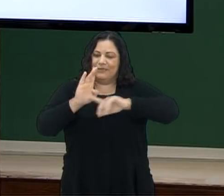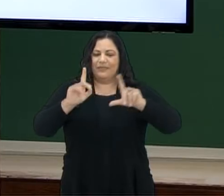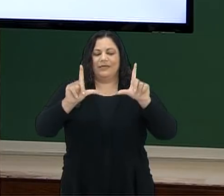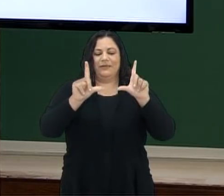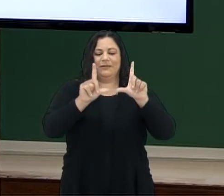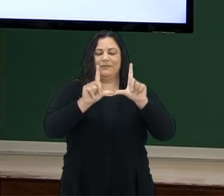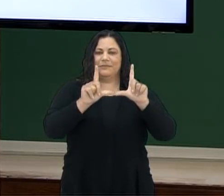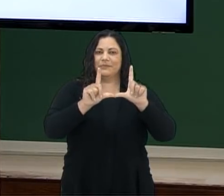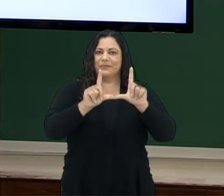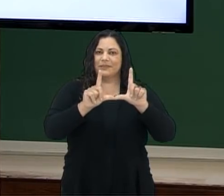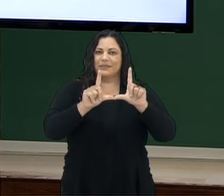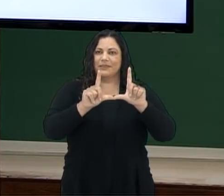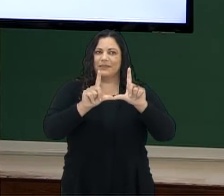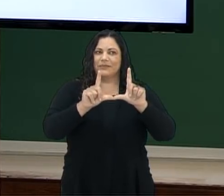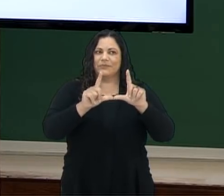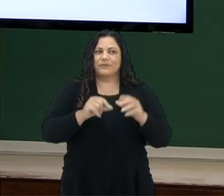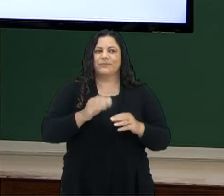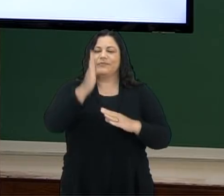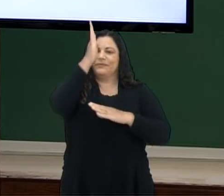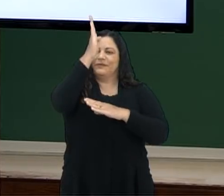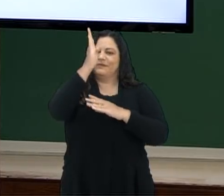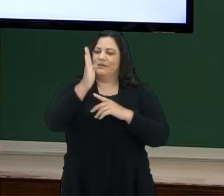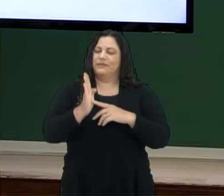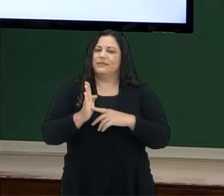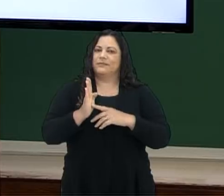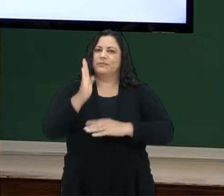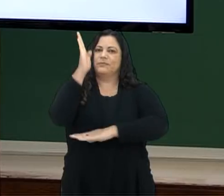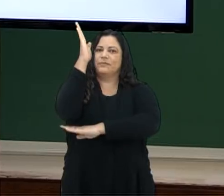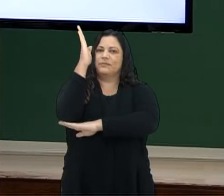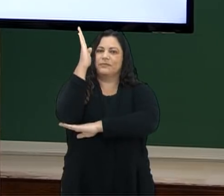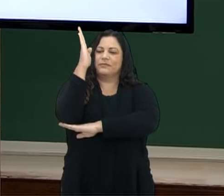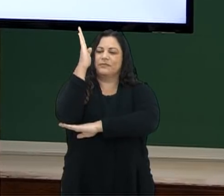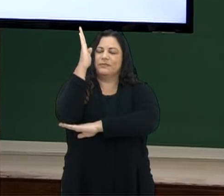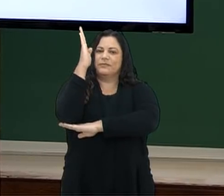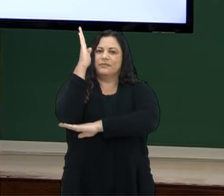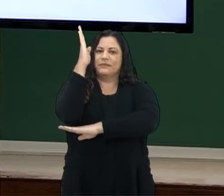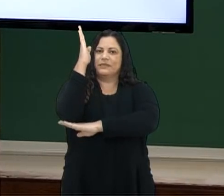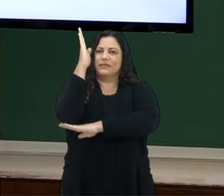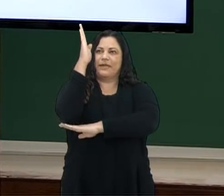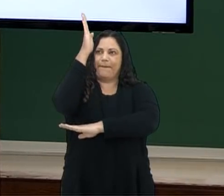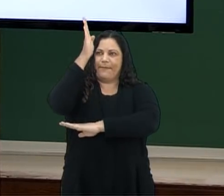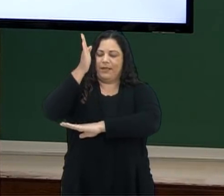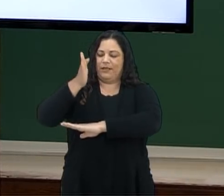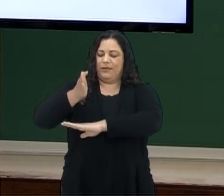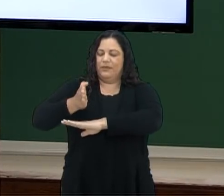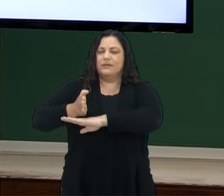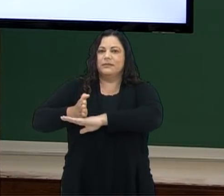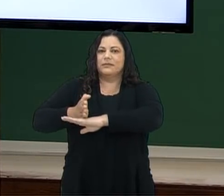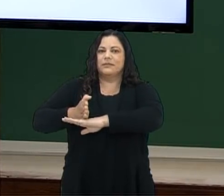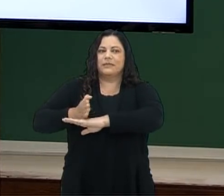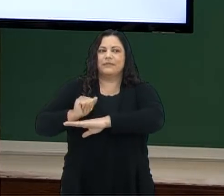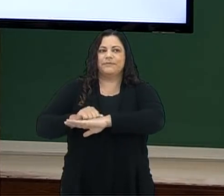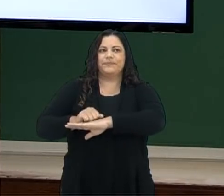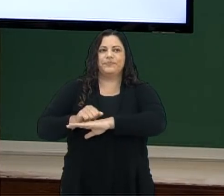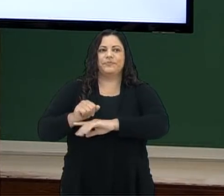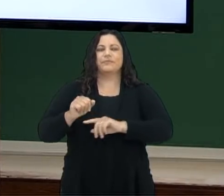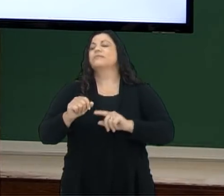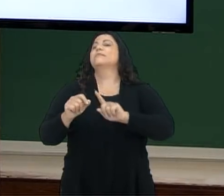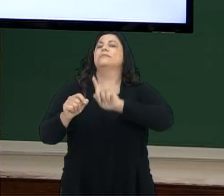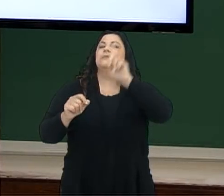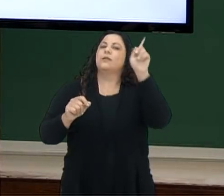fazer. Faz uma reta perpendicular, passando pelo ponto A, aqui é o segmento AB. Faz uma